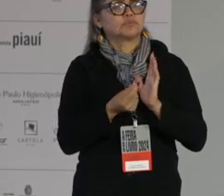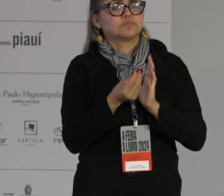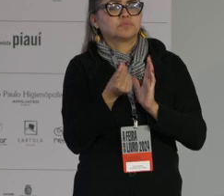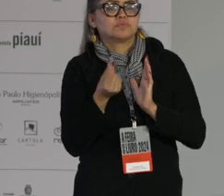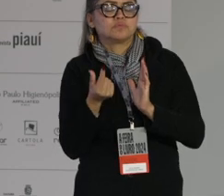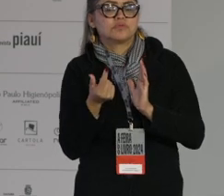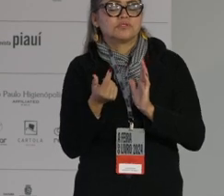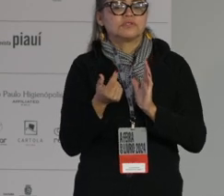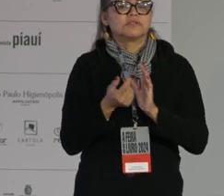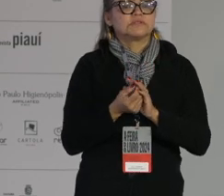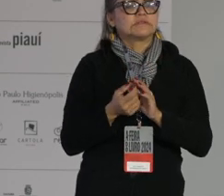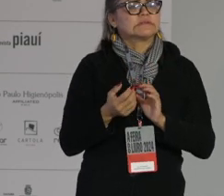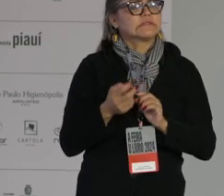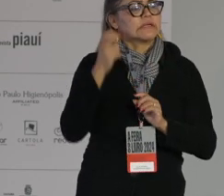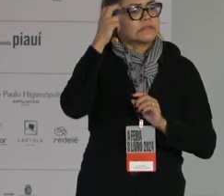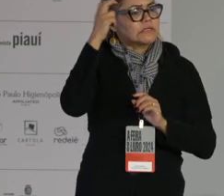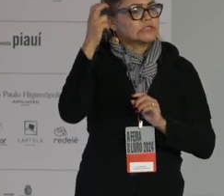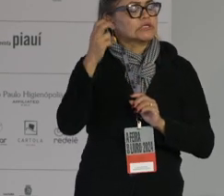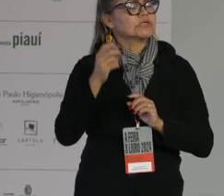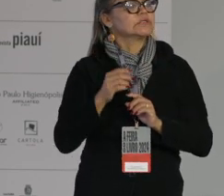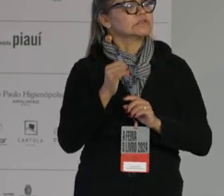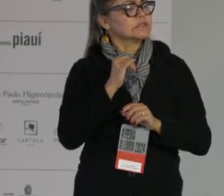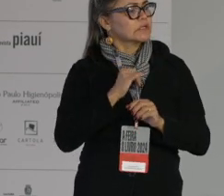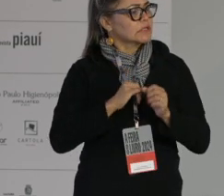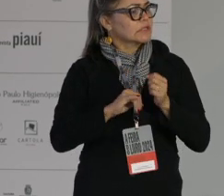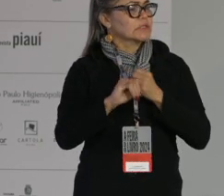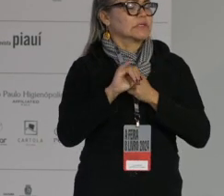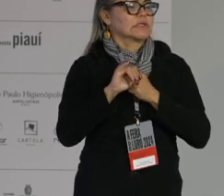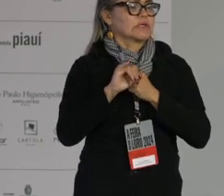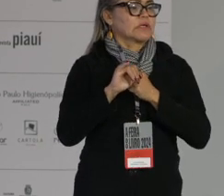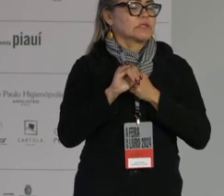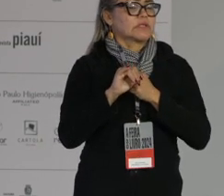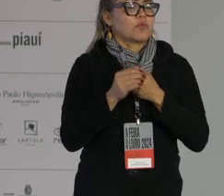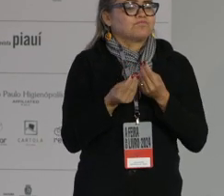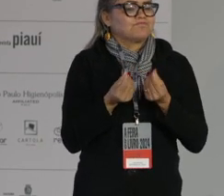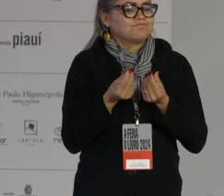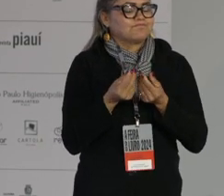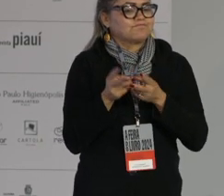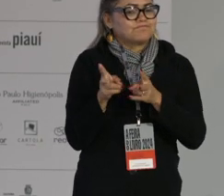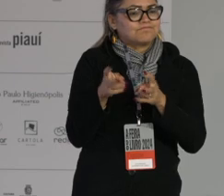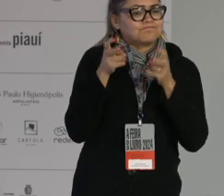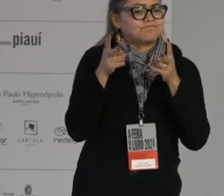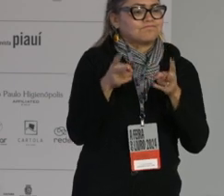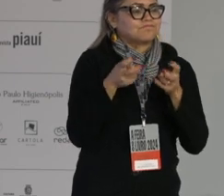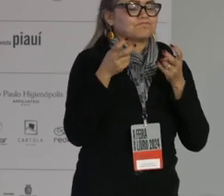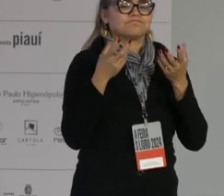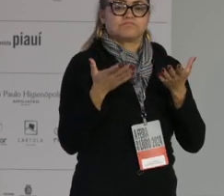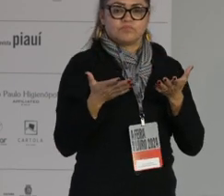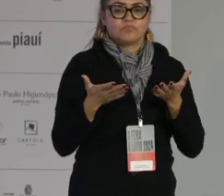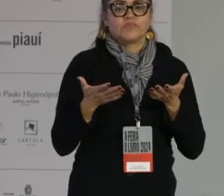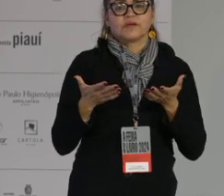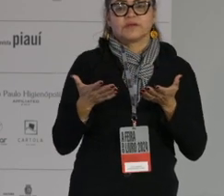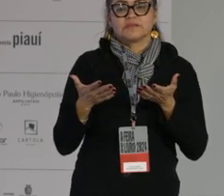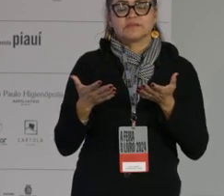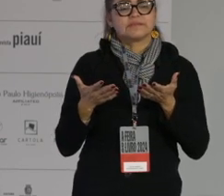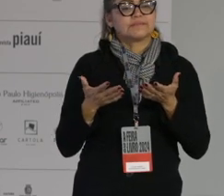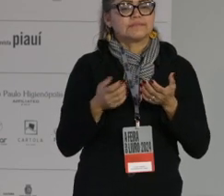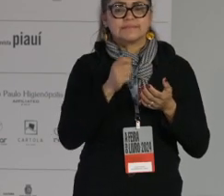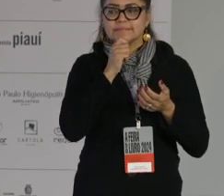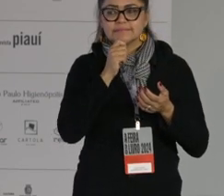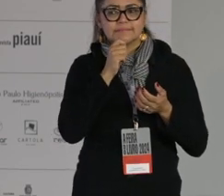da inteligência artificial, ele ainda é perceptivamente baixo.